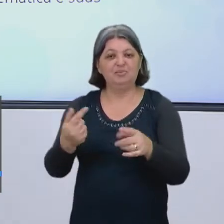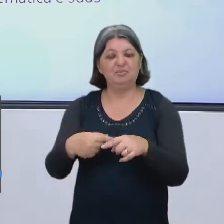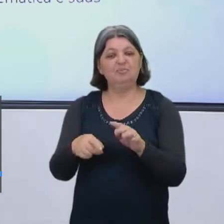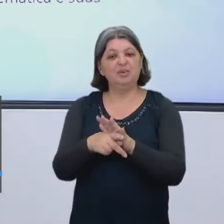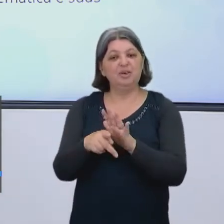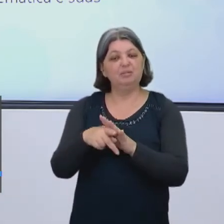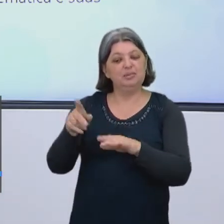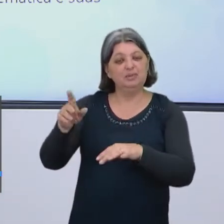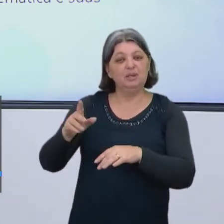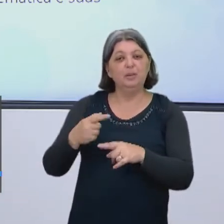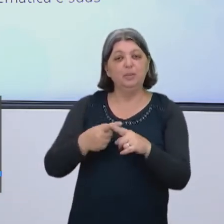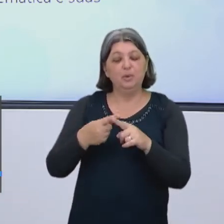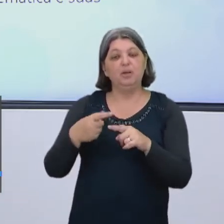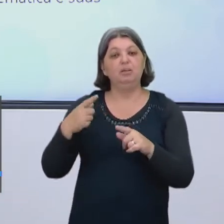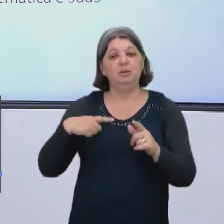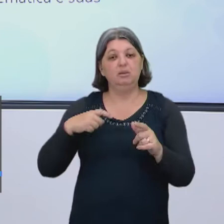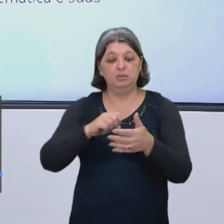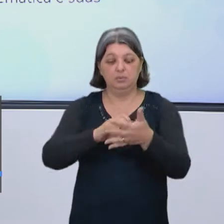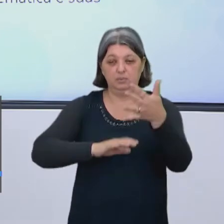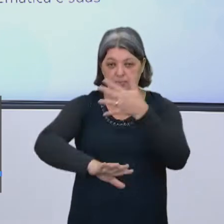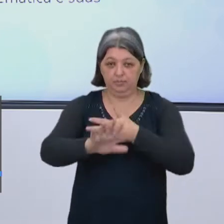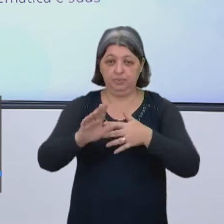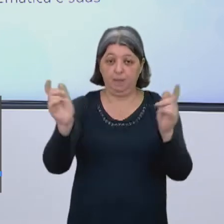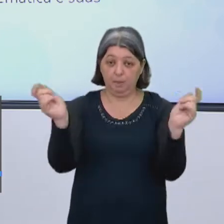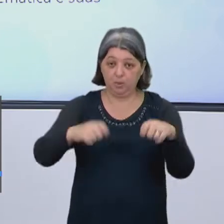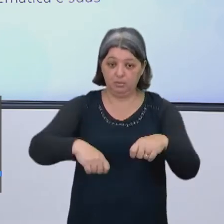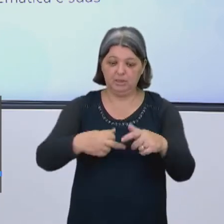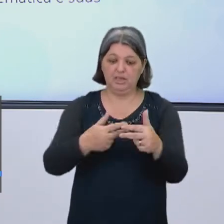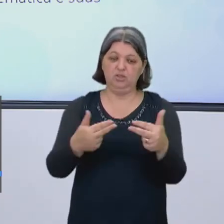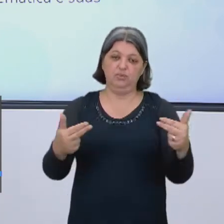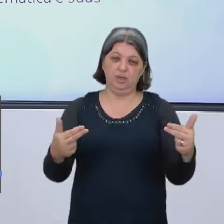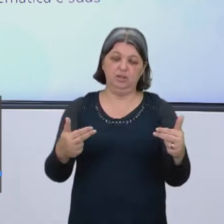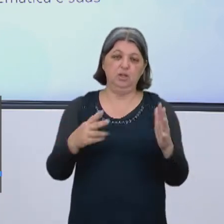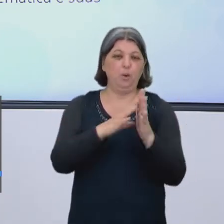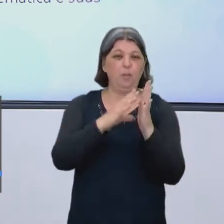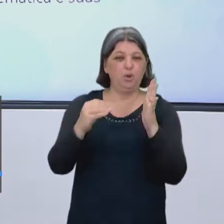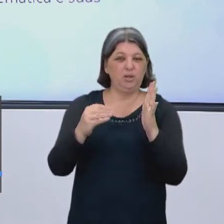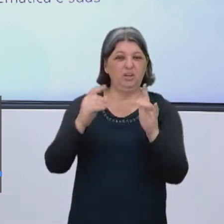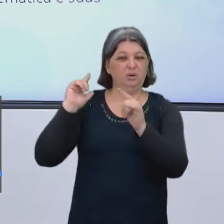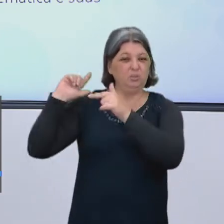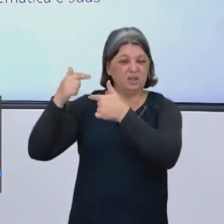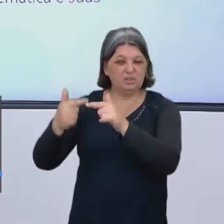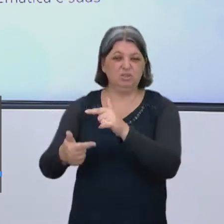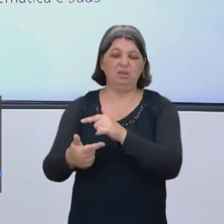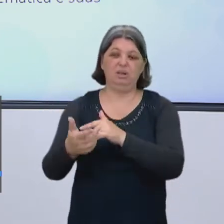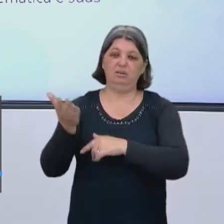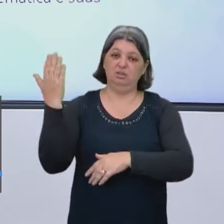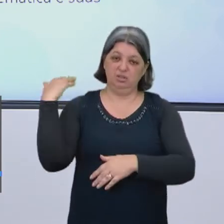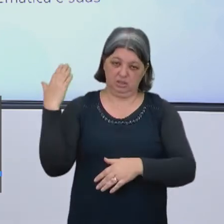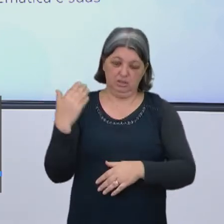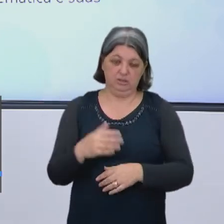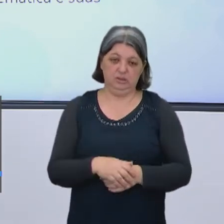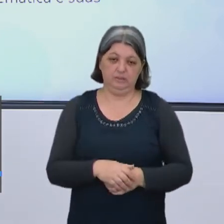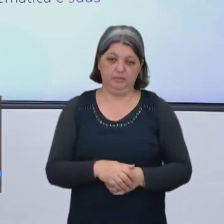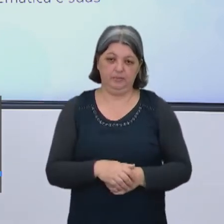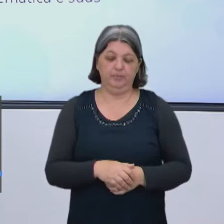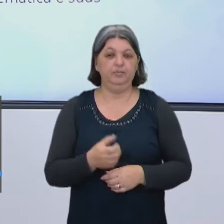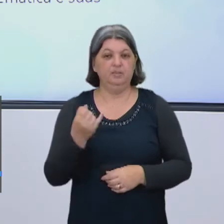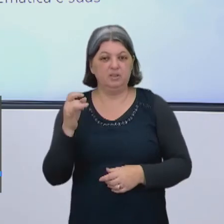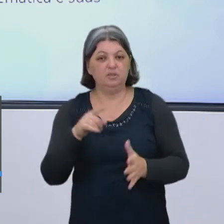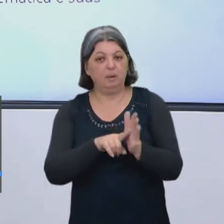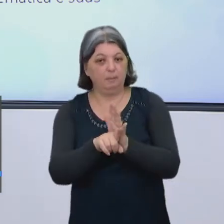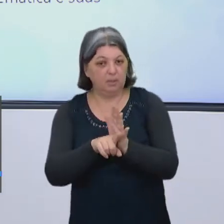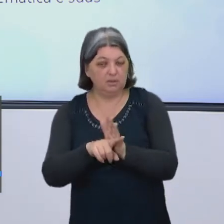curricular, porque ele traz possibilidades diferentes, daquele modelo tradicional que a gente tem. Se você for buscar,